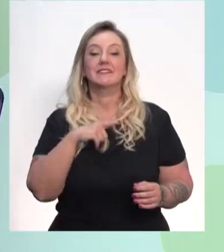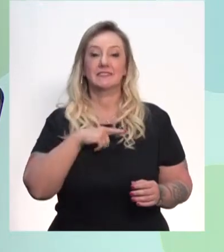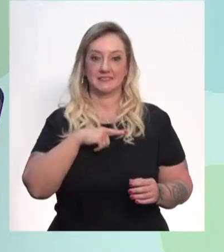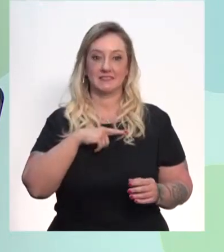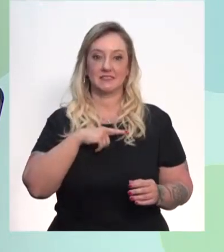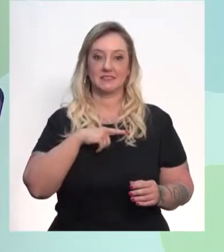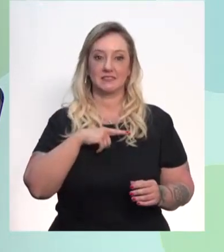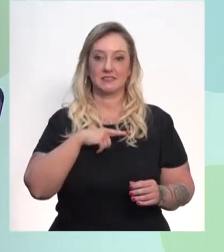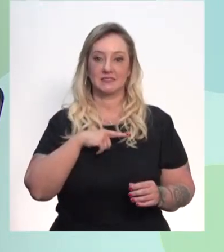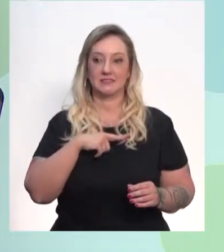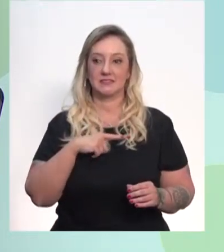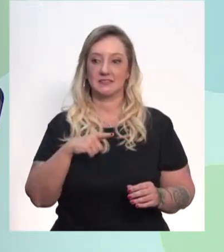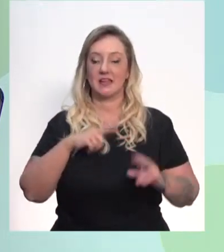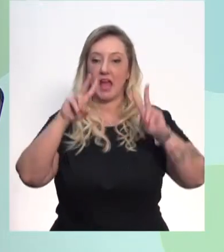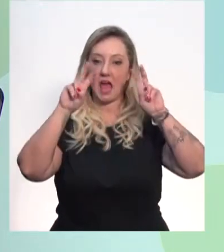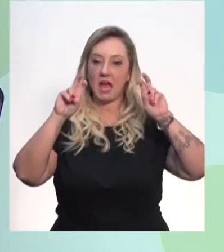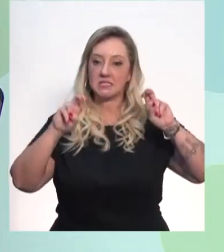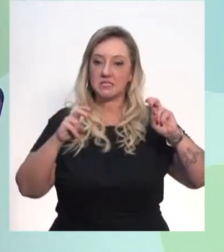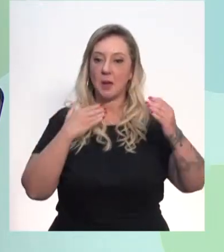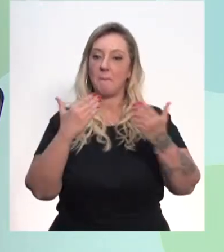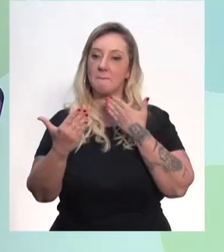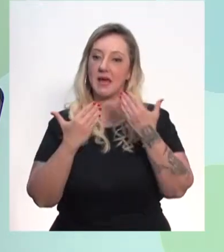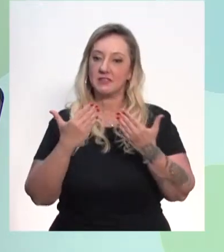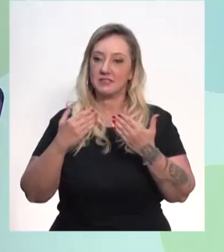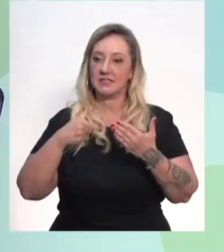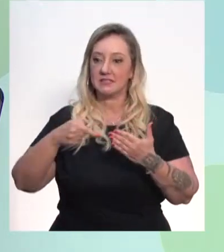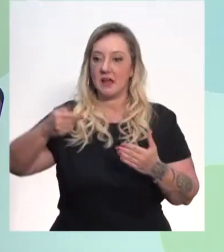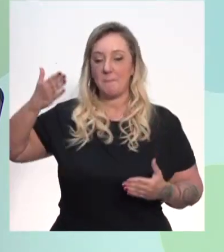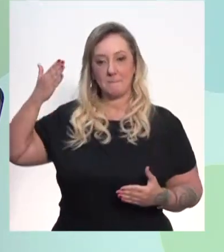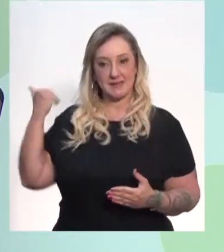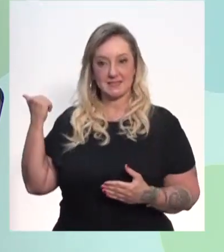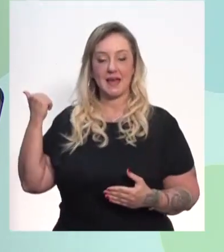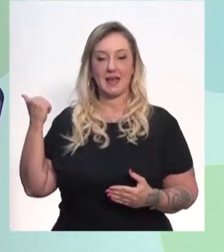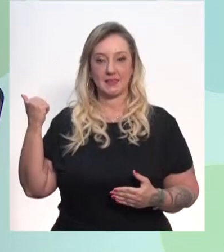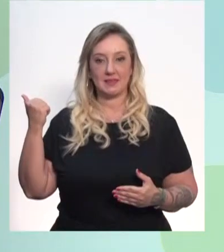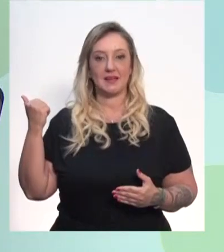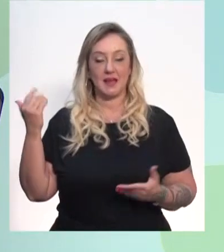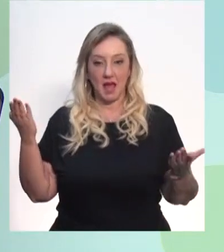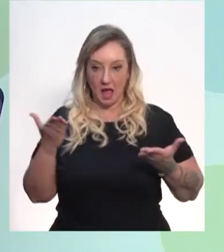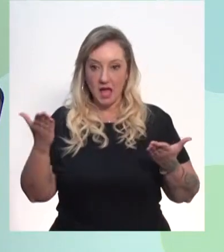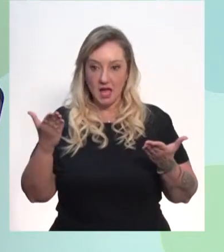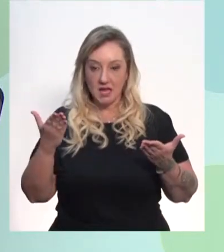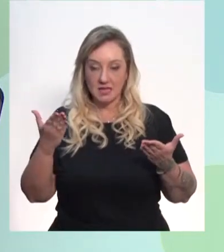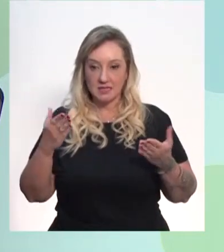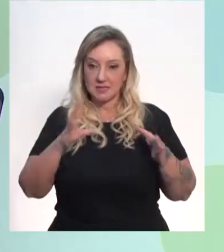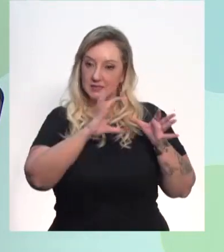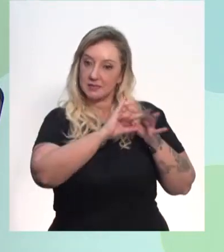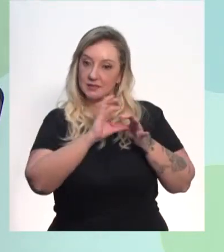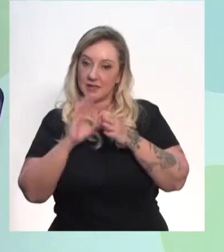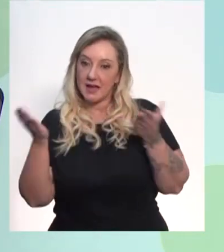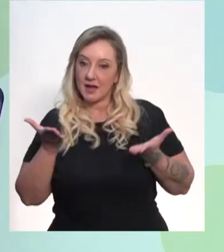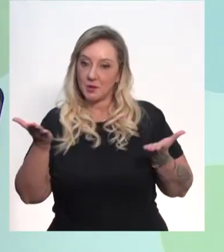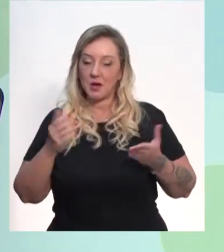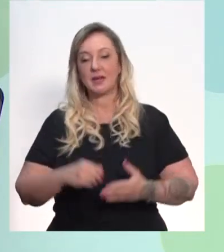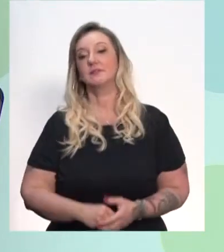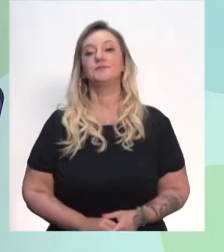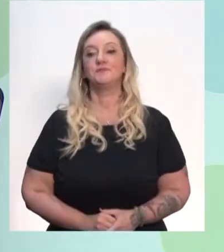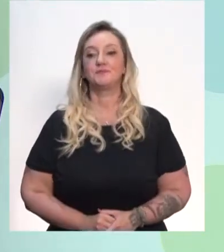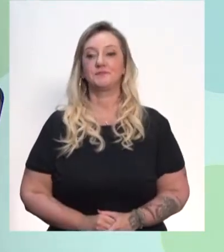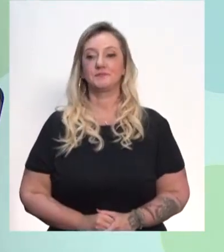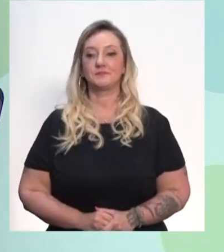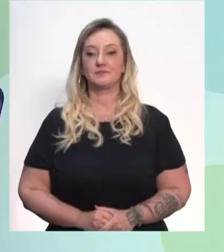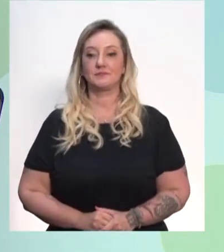para trás, né? Isso, nós temos comentado, né? Não perderemos nenhum estudante e não perderemos nenhum servidor também, né? Então,